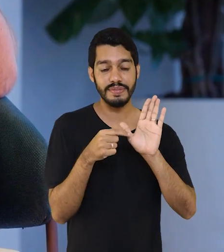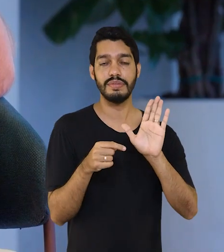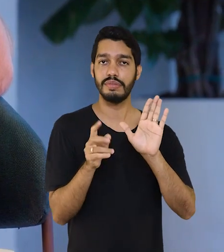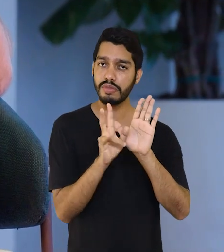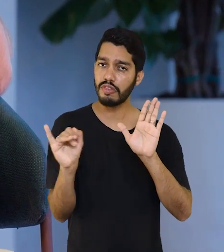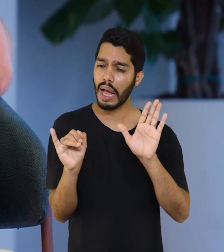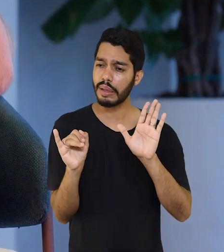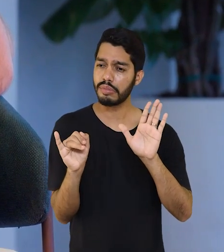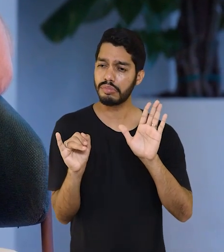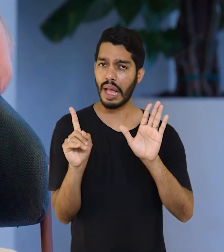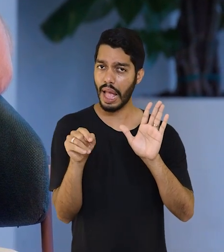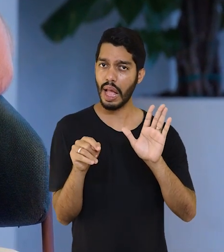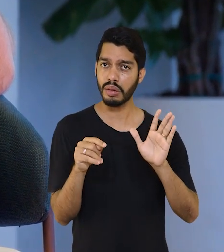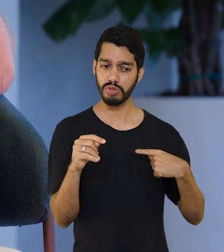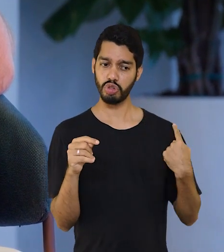artificial vai